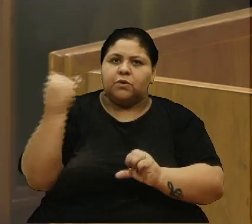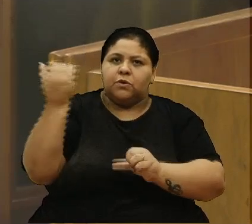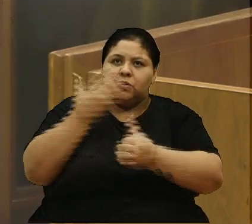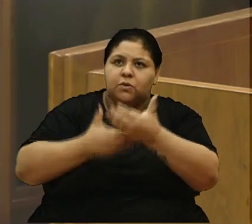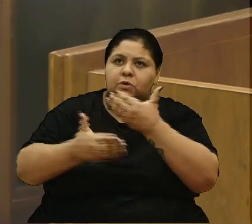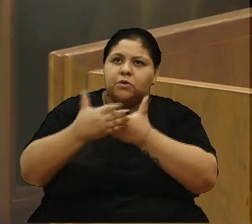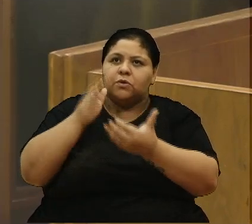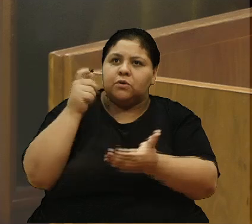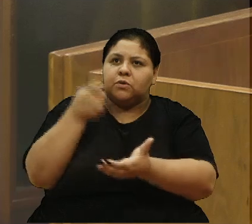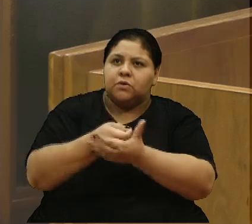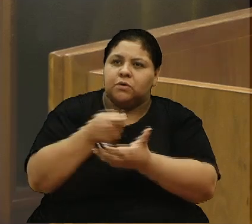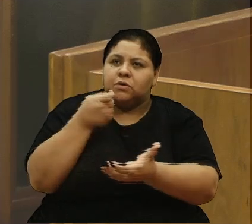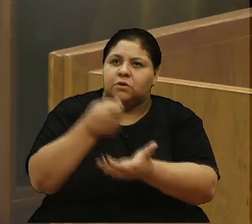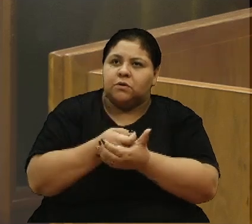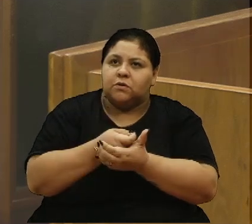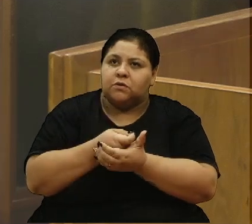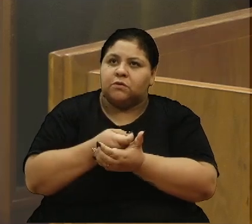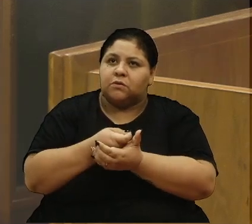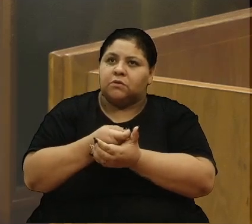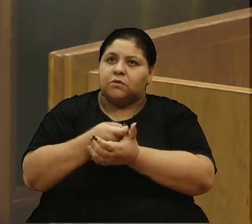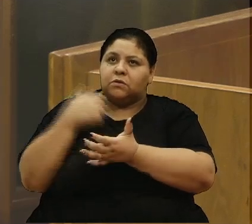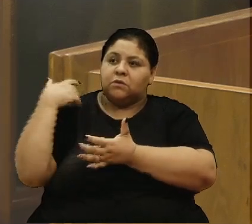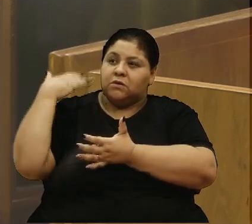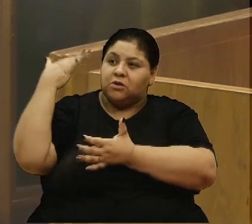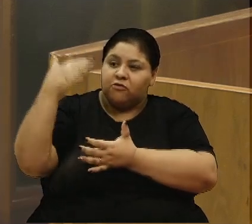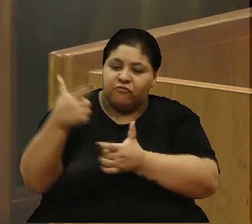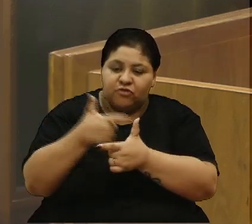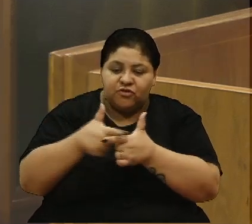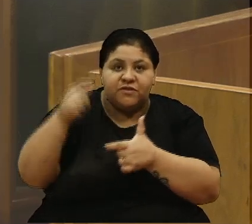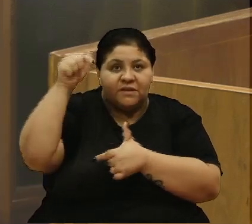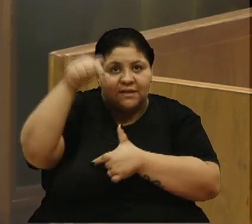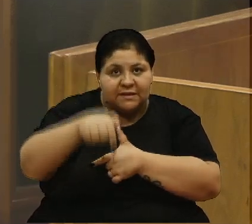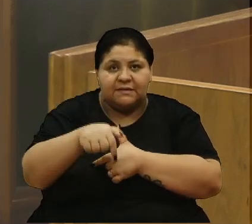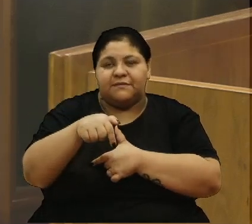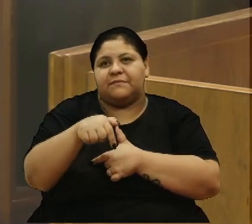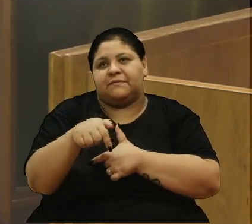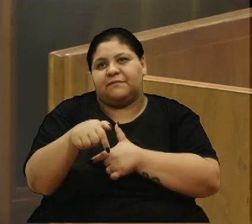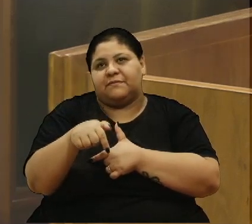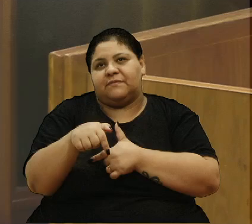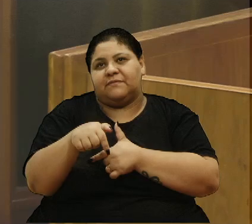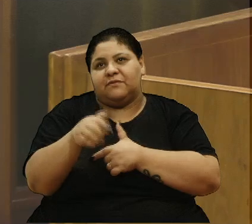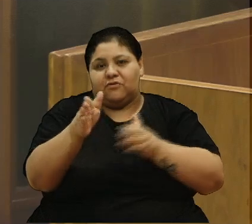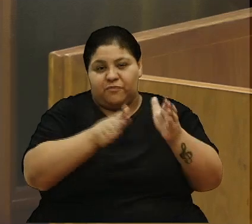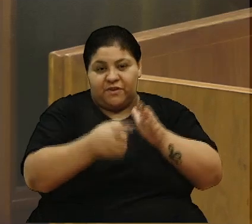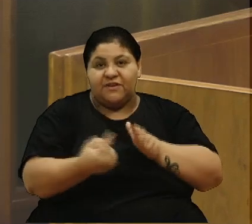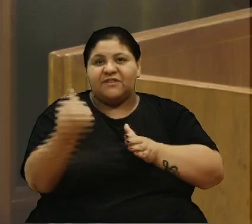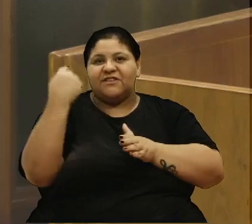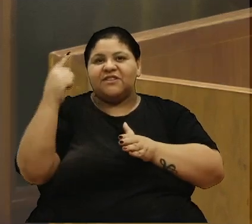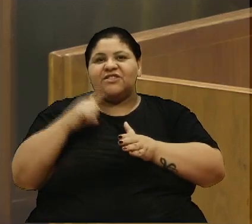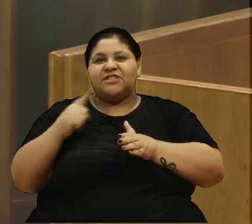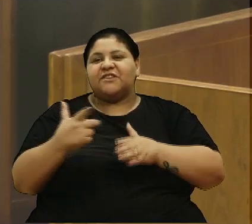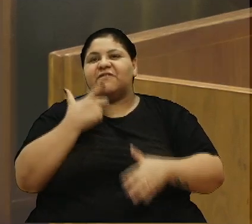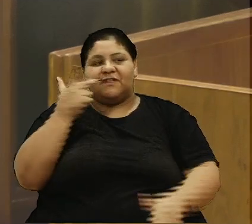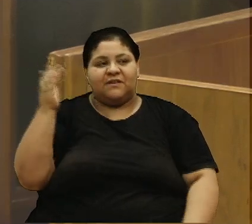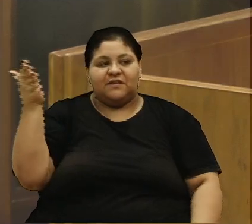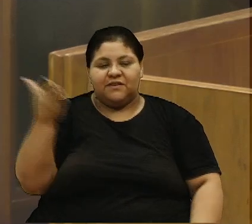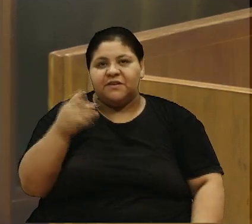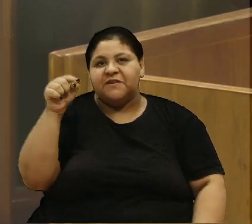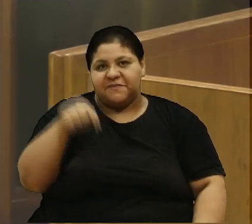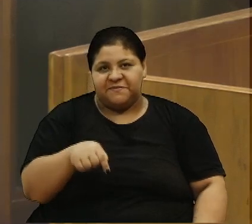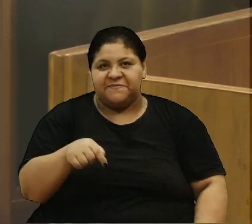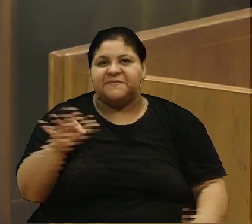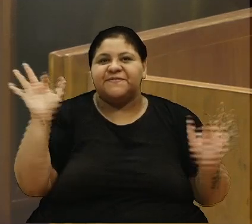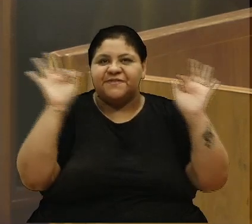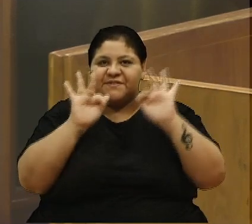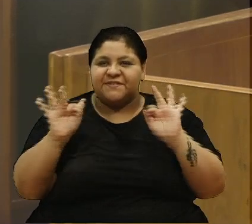nossa luta e uma caminhada que foi dividida aqui várias vezes, na legislatura anterior, eu tinha que vir trazer dessa alegria